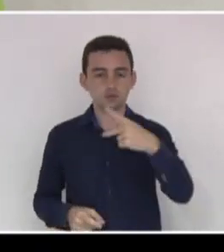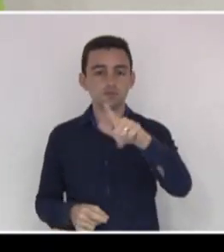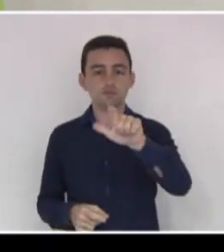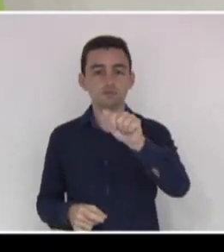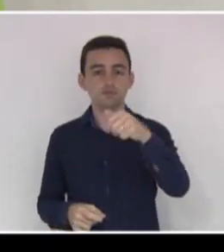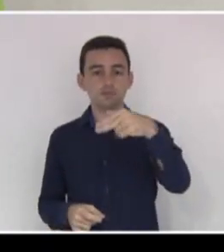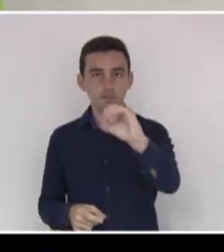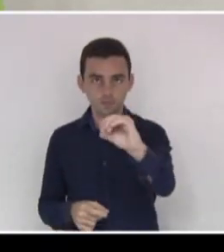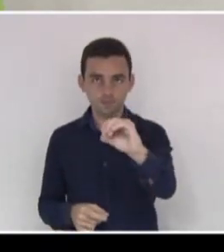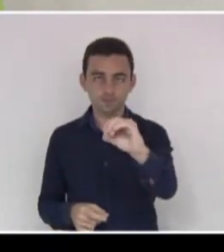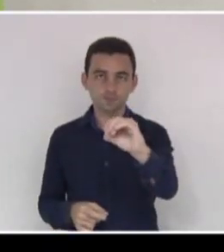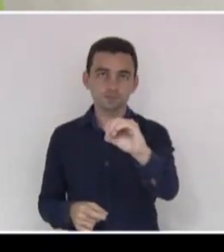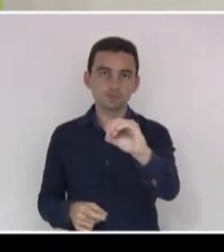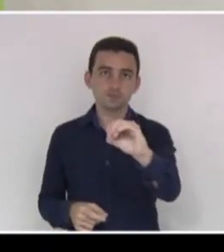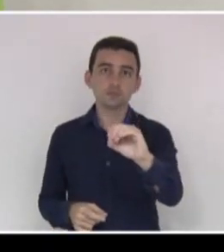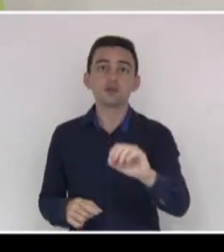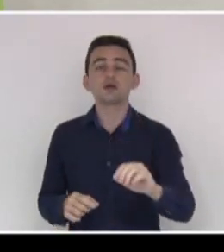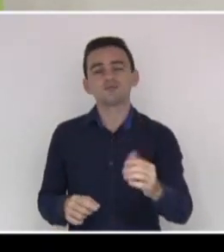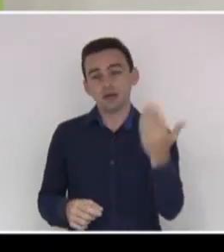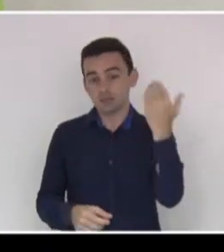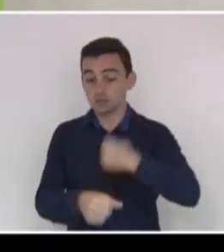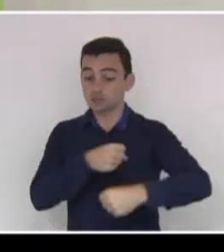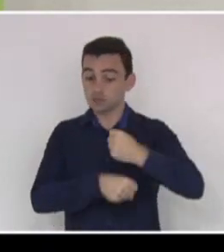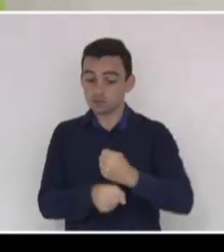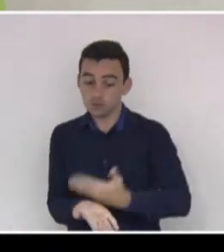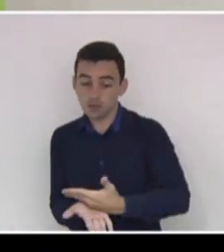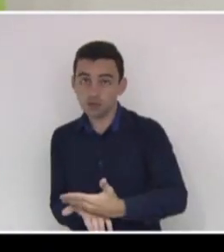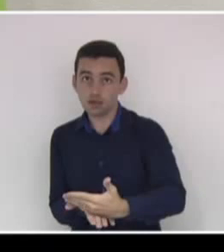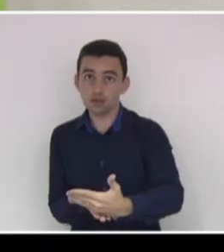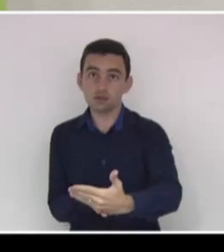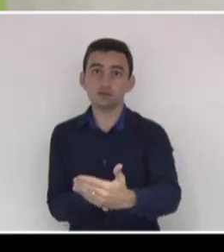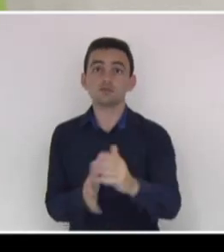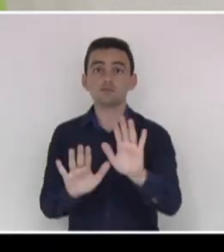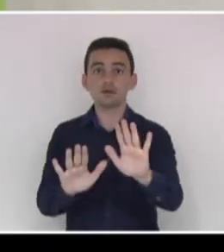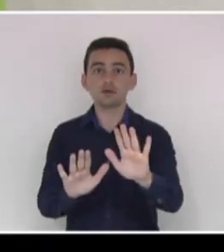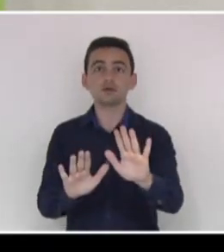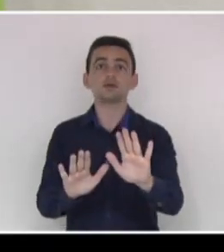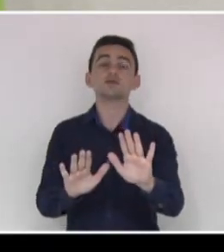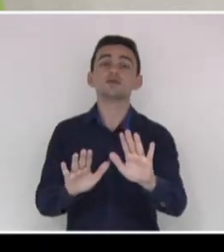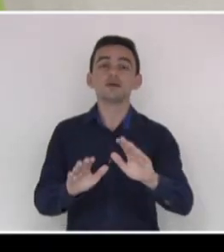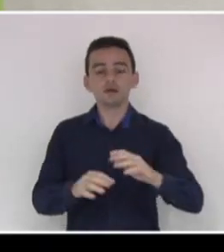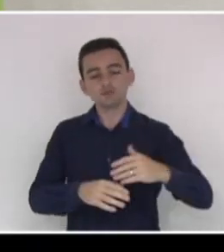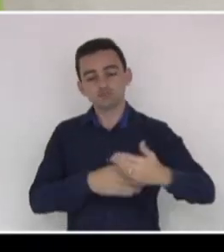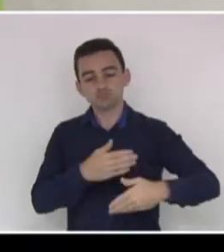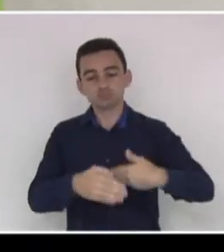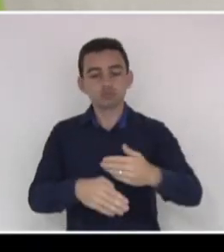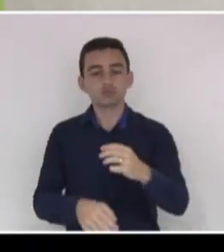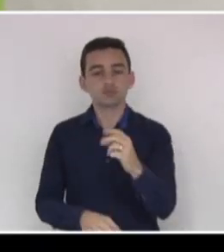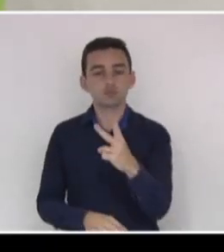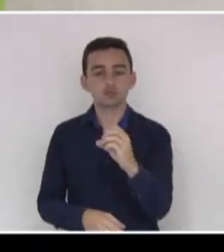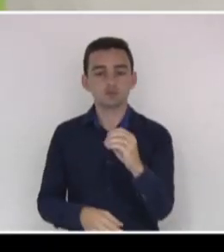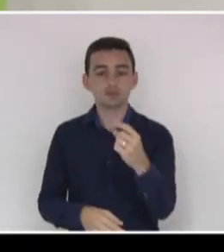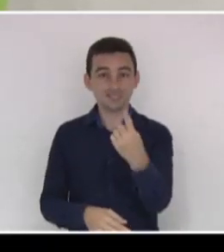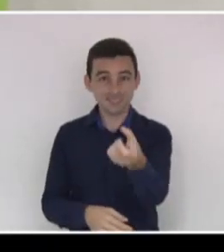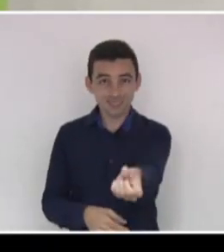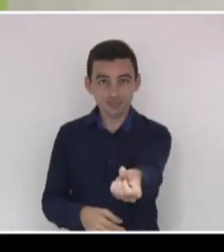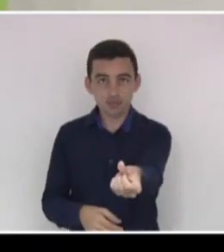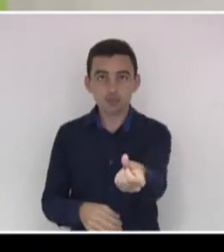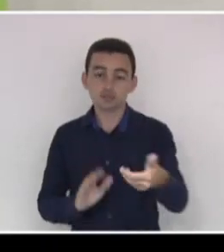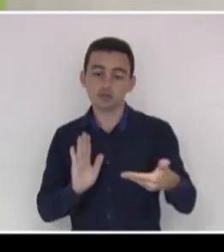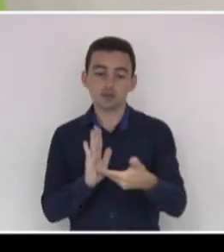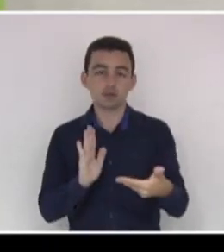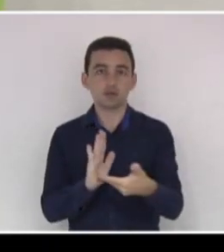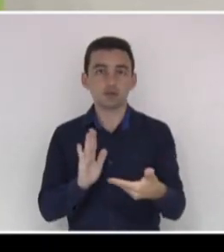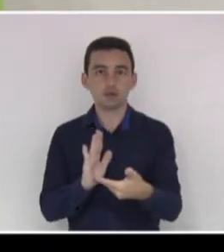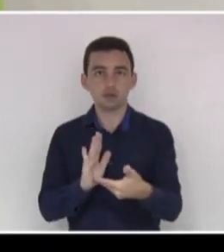Bem, isso foi no início do ano passado. No decorrer de 2016, a Câmara dos